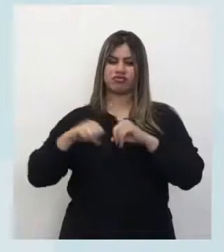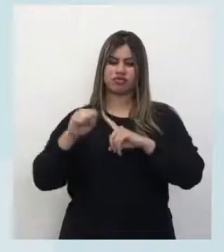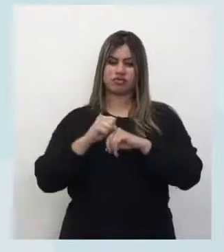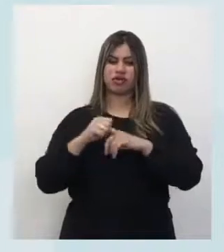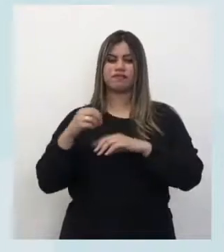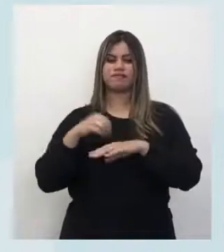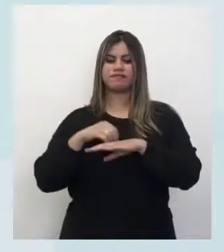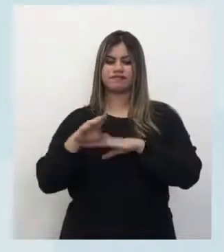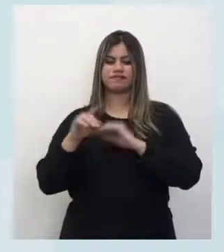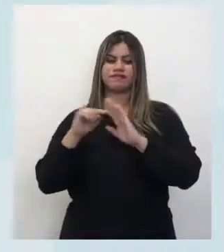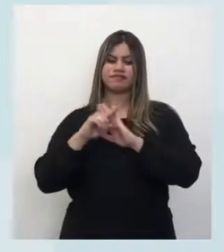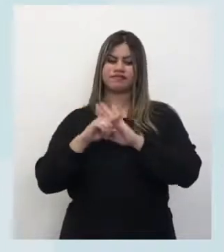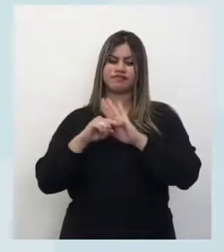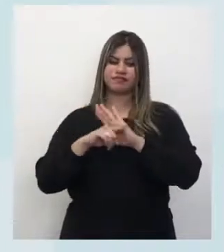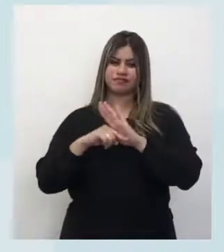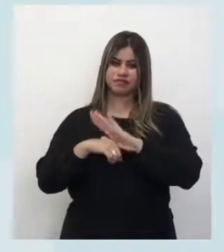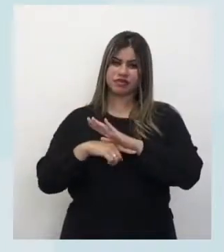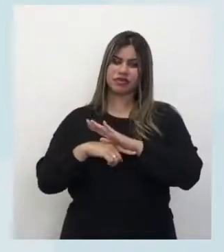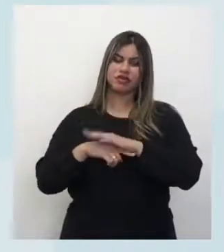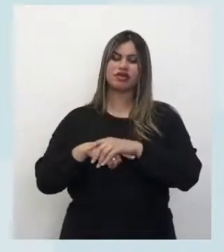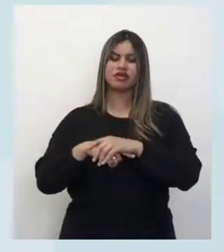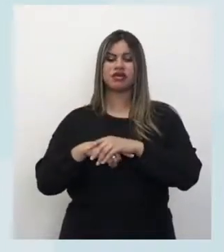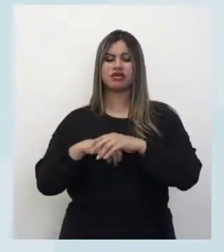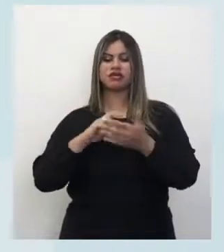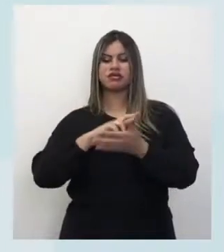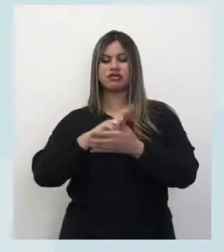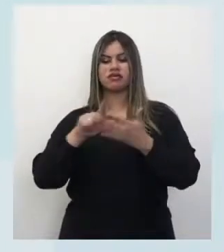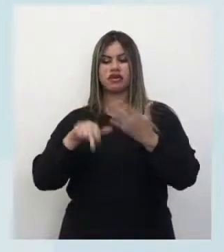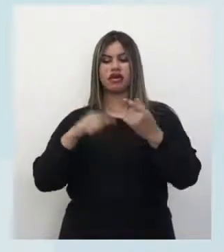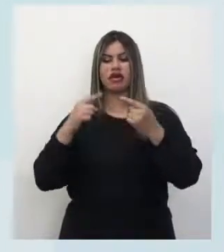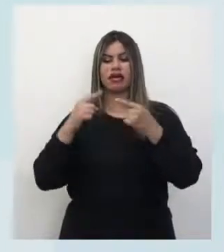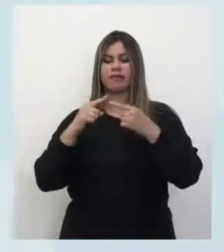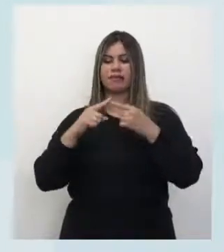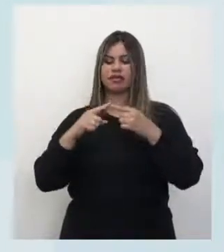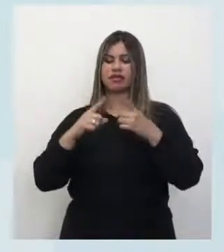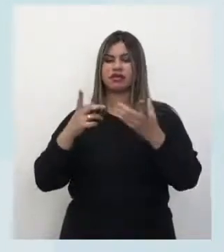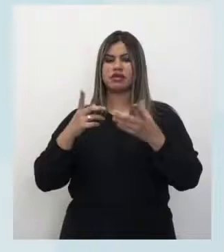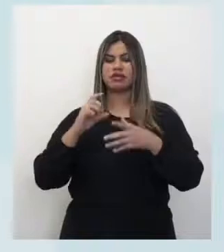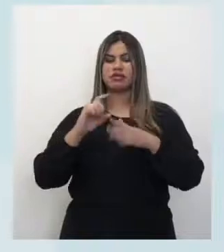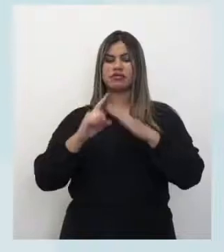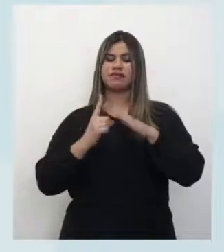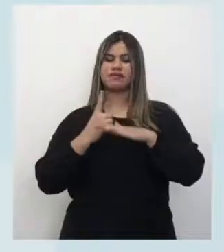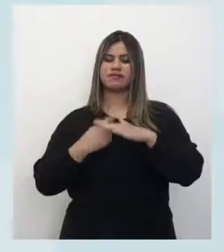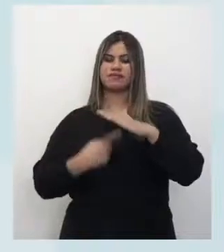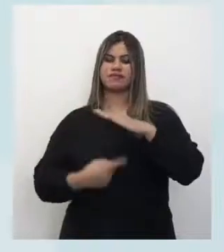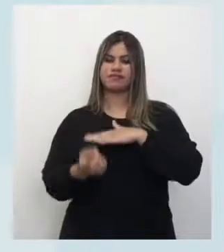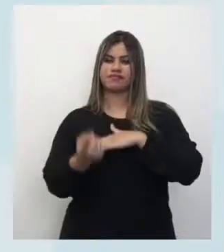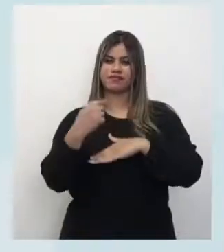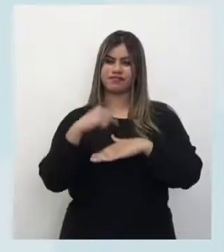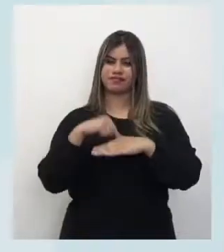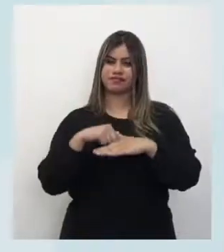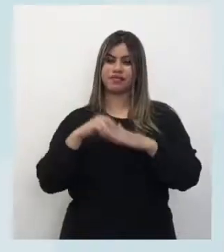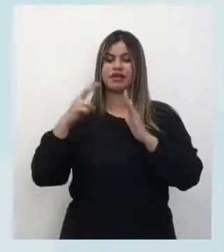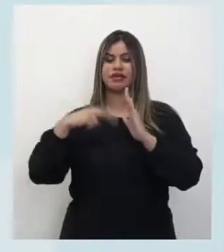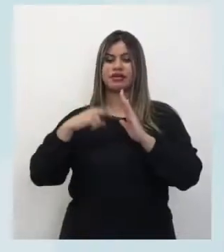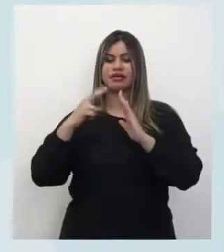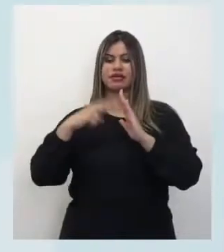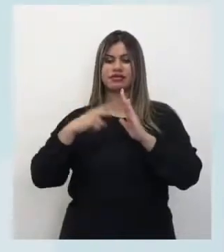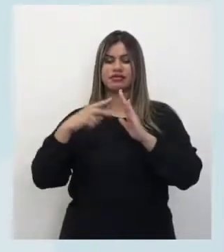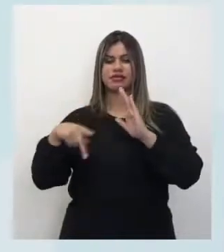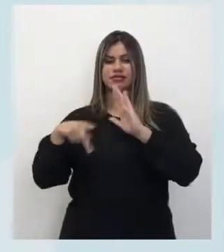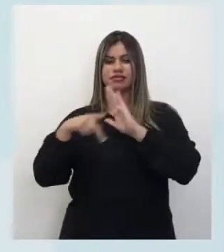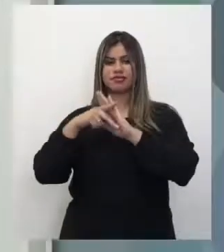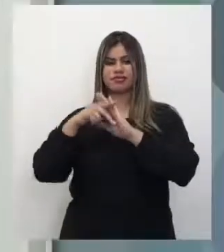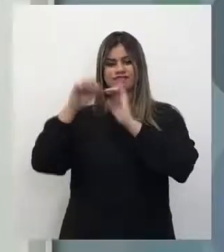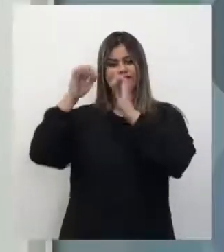pesquisa conceitual, né, de vários conceitos que a gente está tratando aqui, como, por exemplo, o conceito de subjetividade, e fazer a leitura crítica desses pensadores,